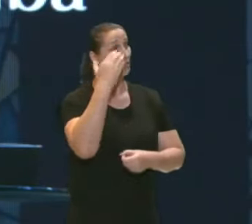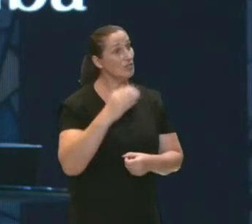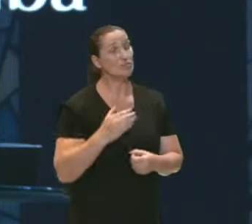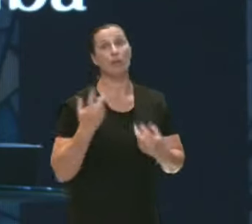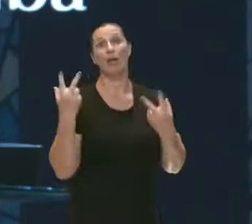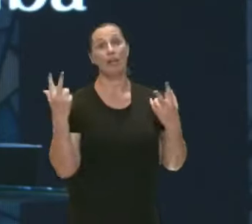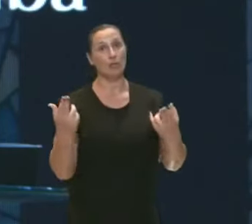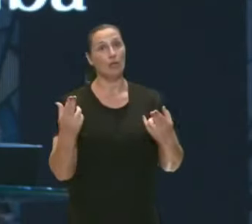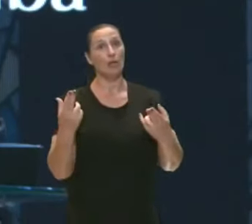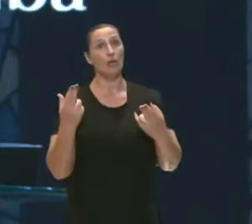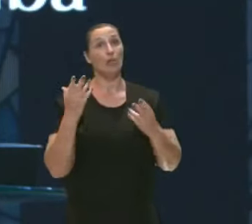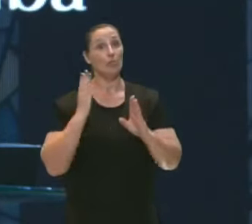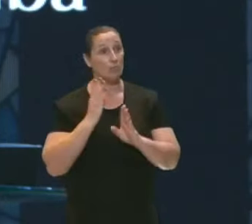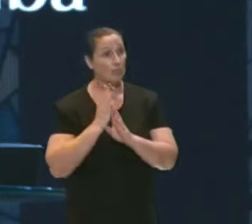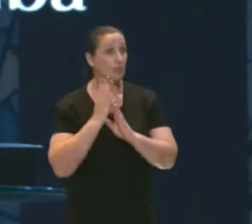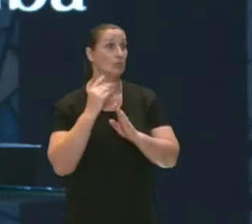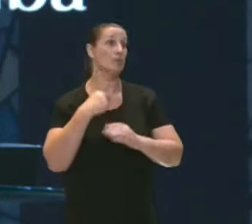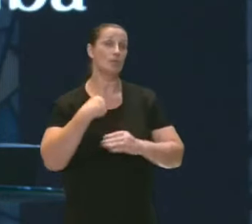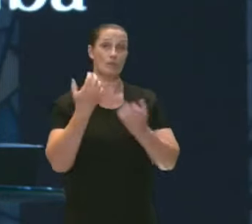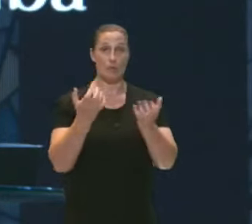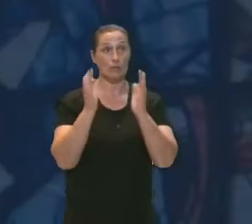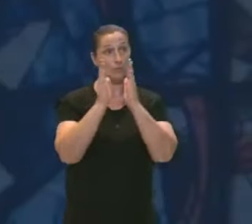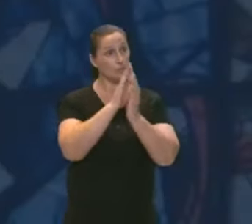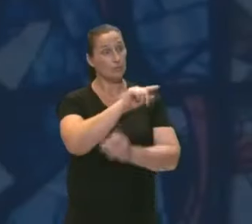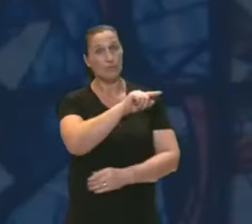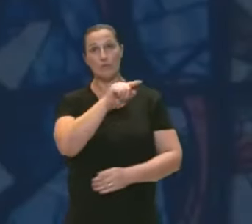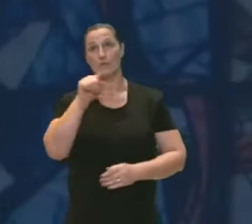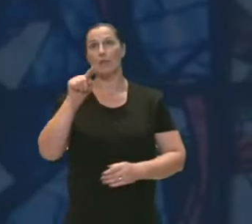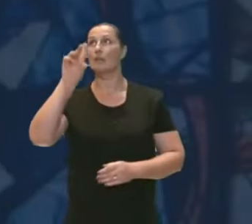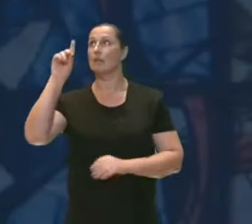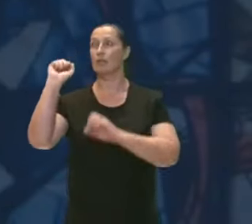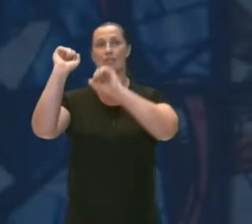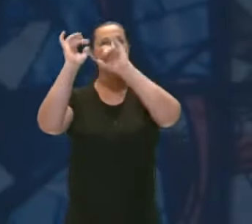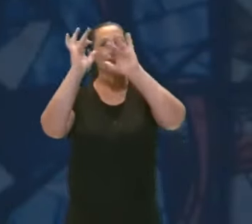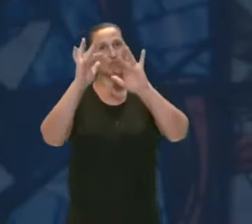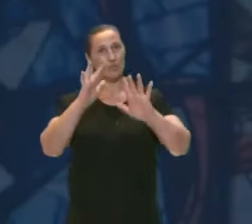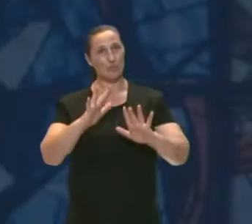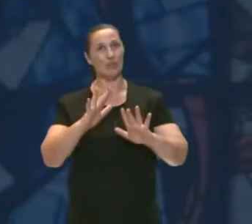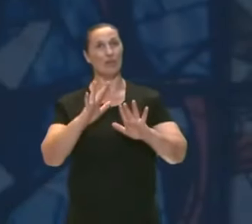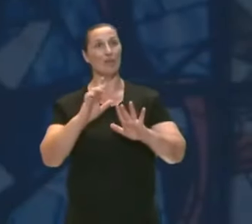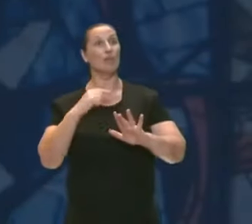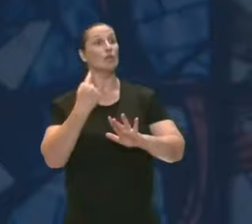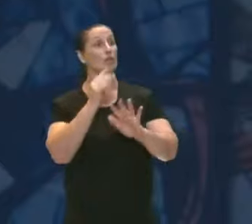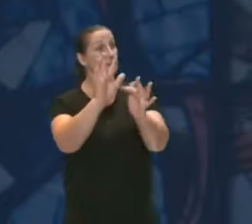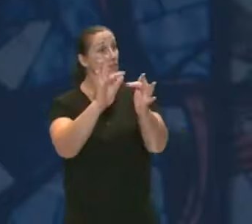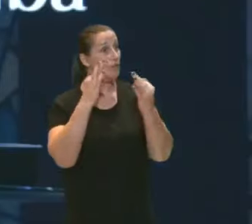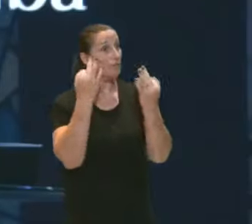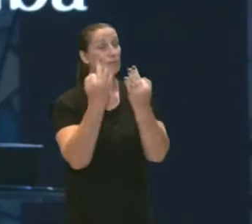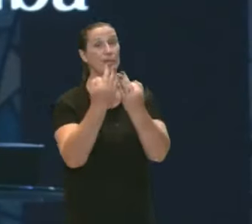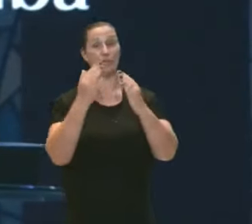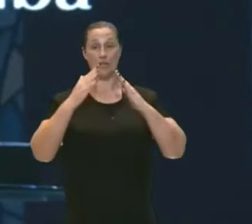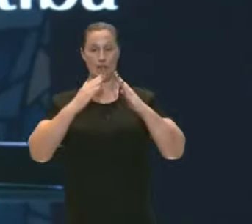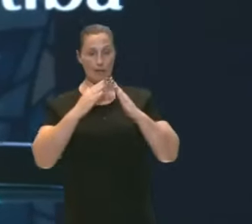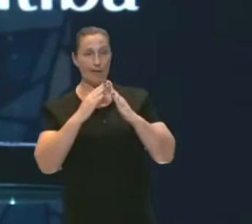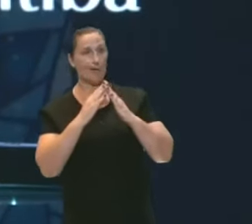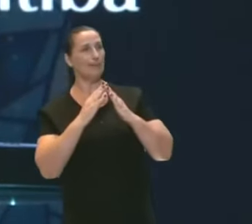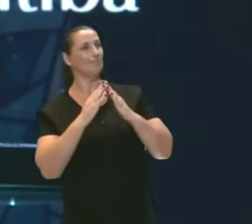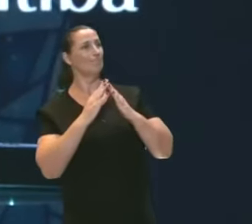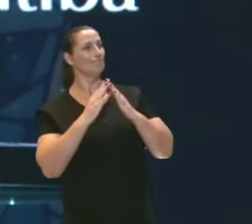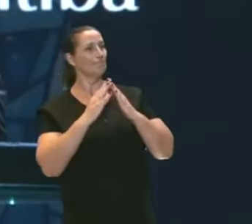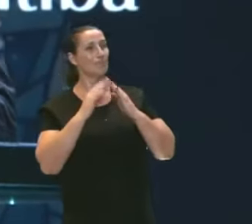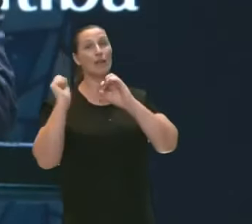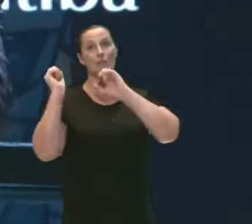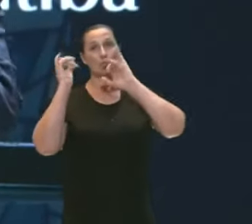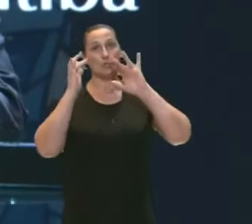eu gostaria de orar com você, para que Deus derramasse graça e misericórdia sobre nós mais uma vez.